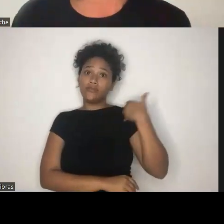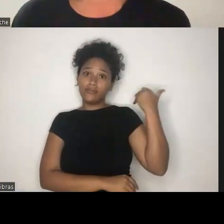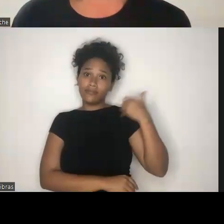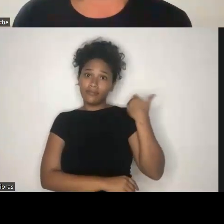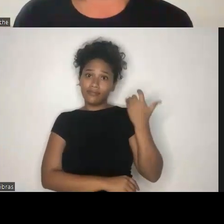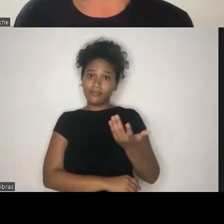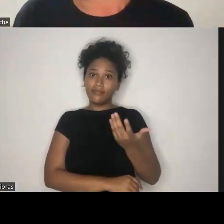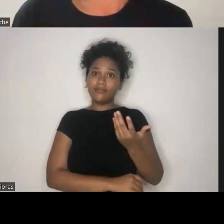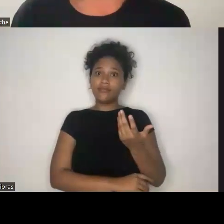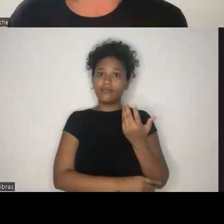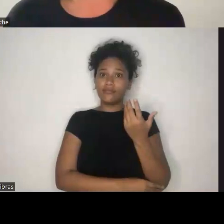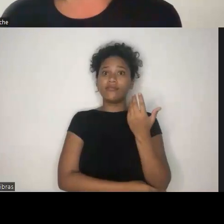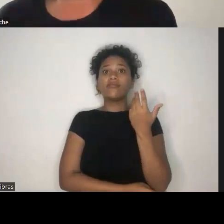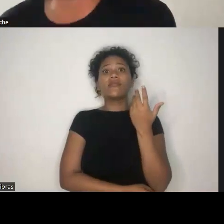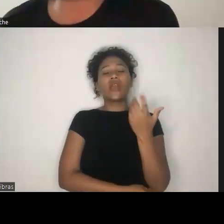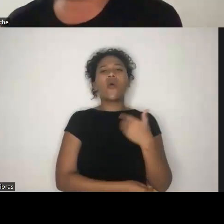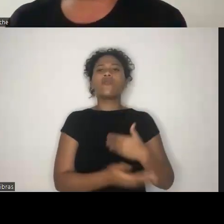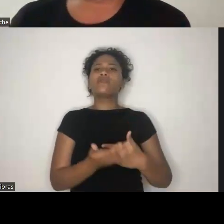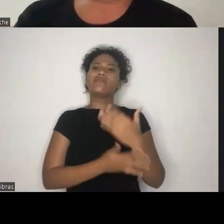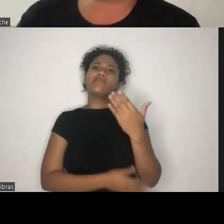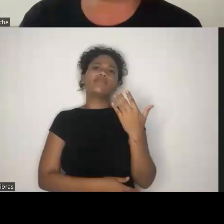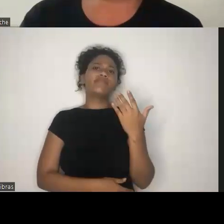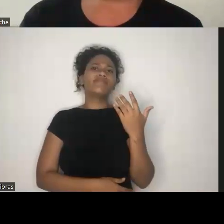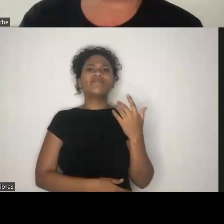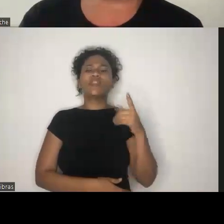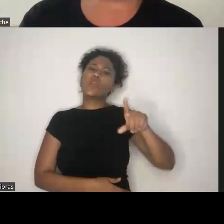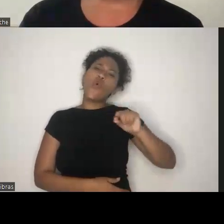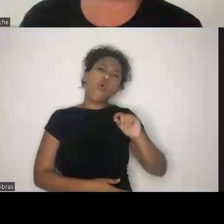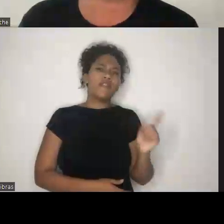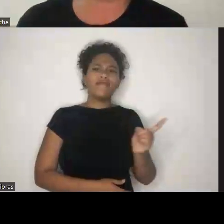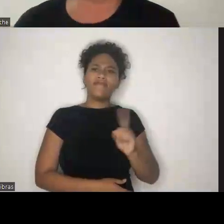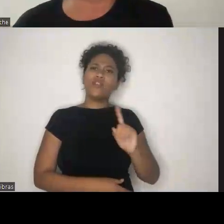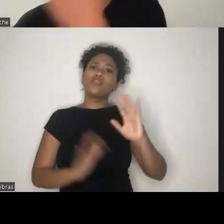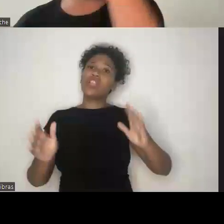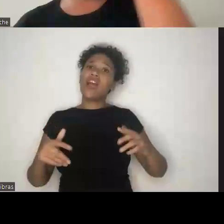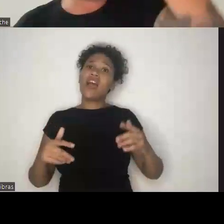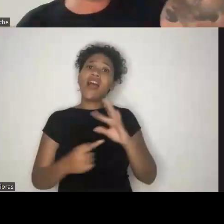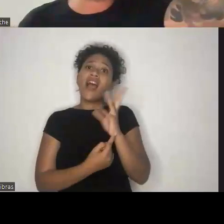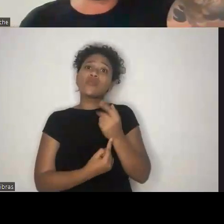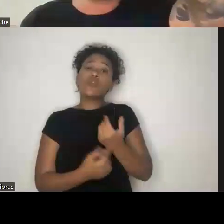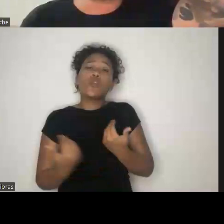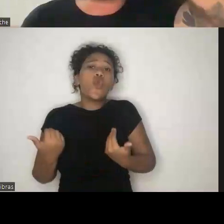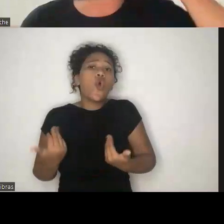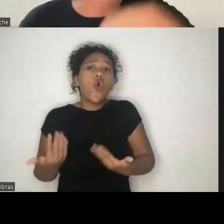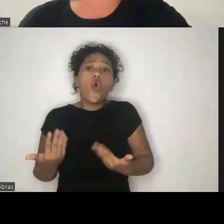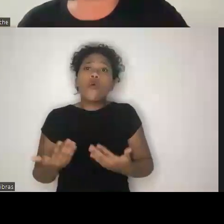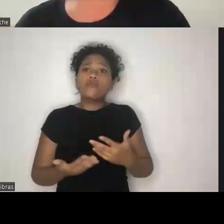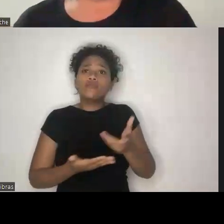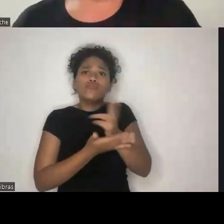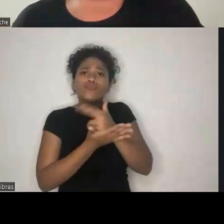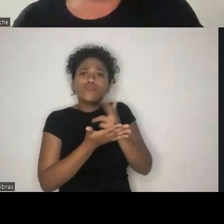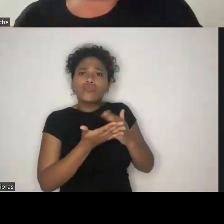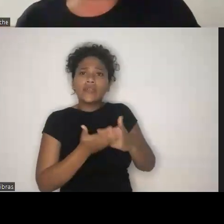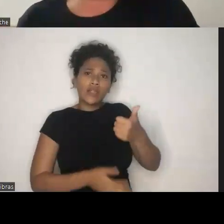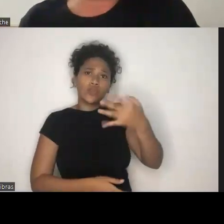comecei a não foi exatamente uma escolha né eu comecei a trabalhar com Arte muito novo desenhando aqui eu tinha 14